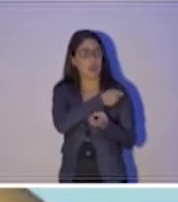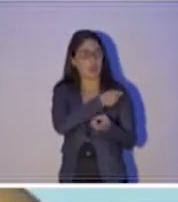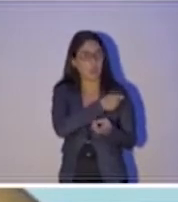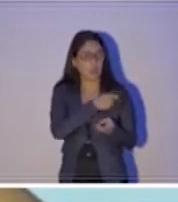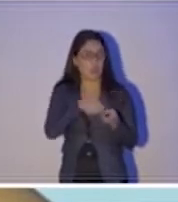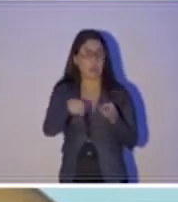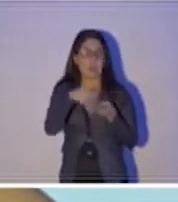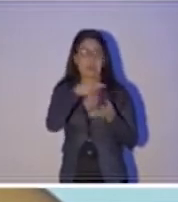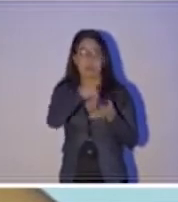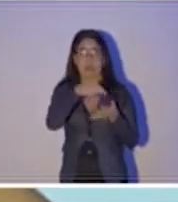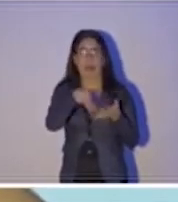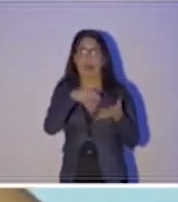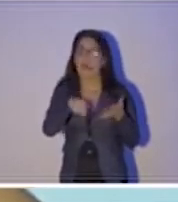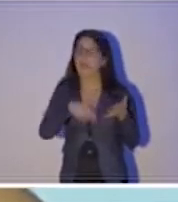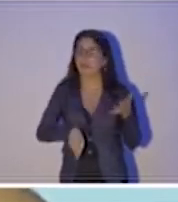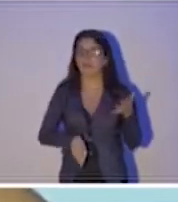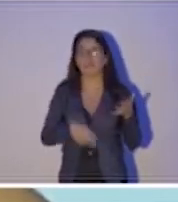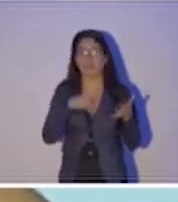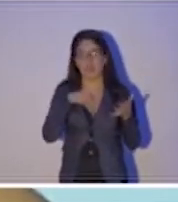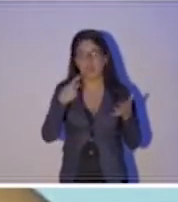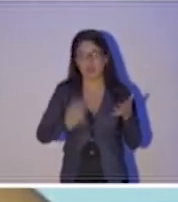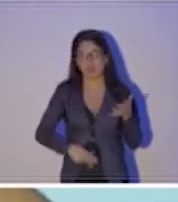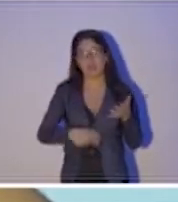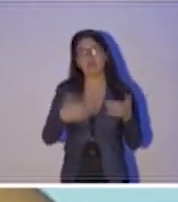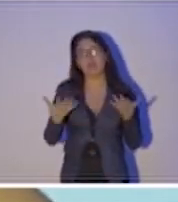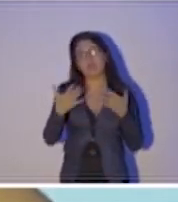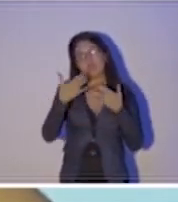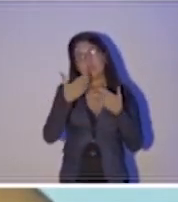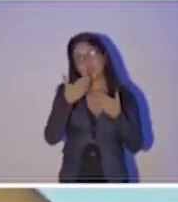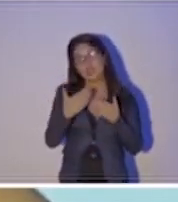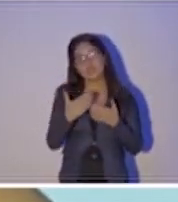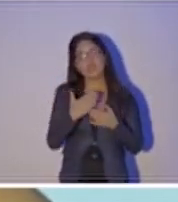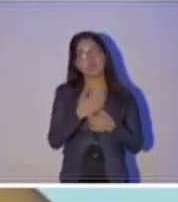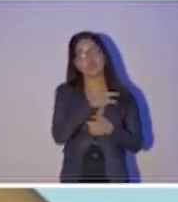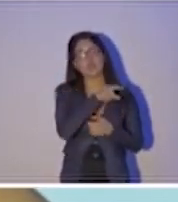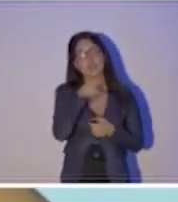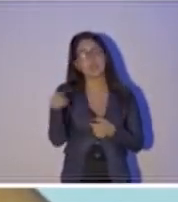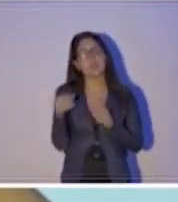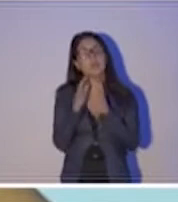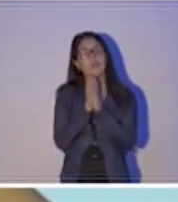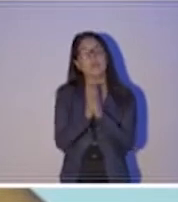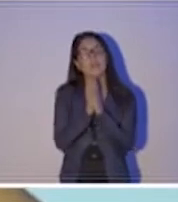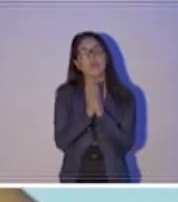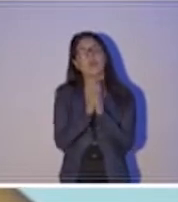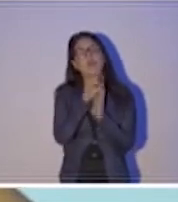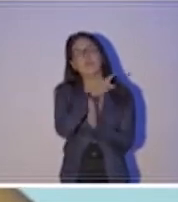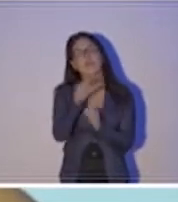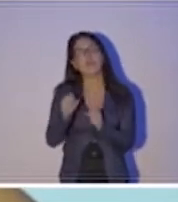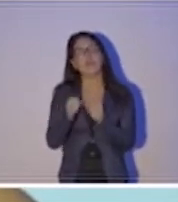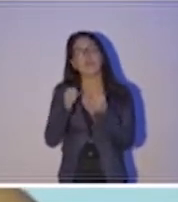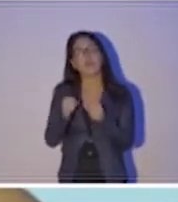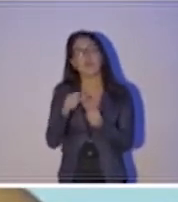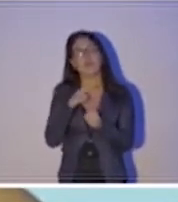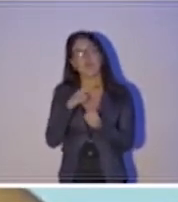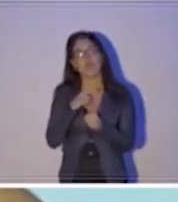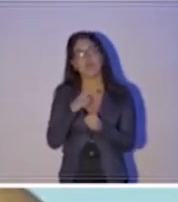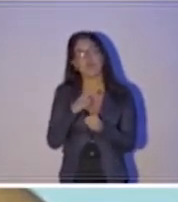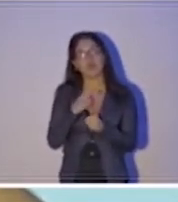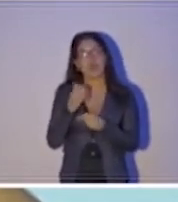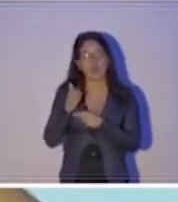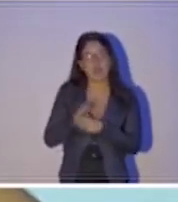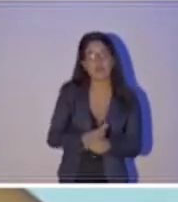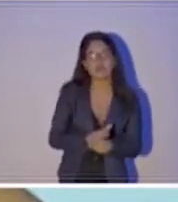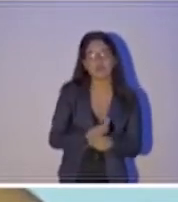Alunos. Então, eu queria pedir encarecidamente a vocês que têm poder, que ajudem